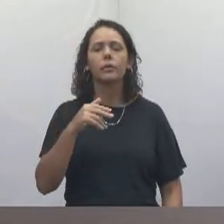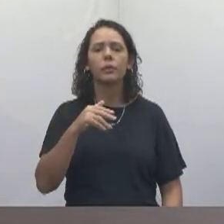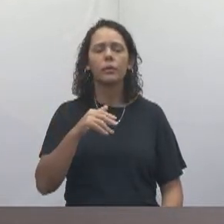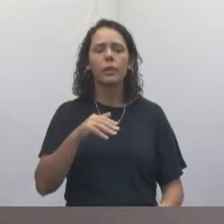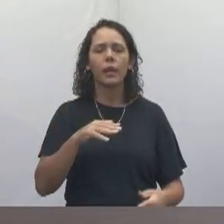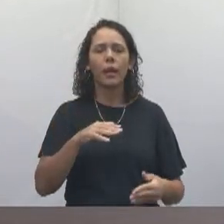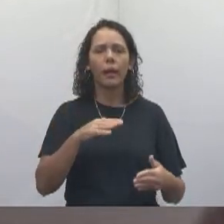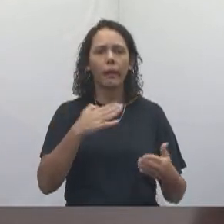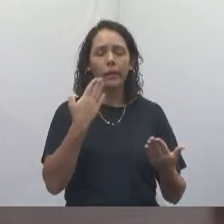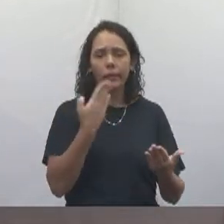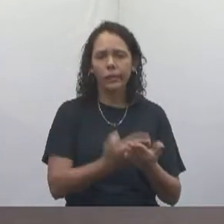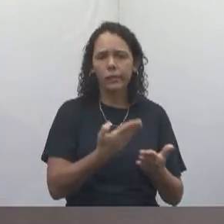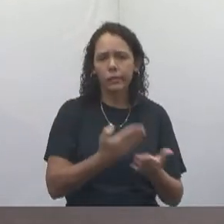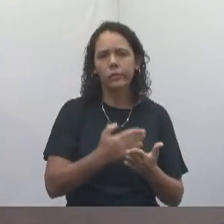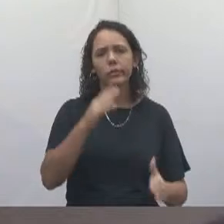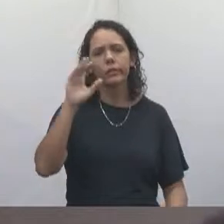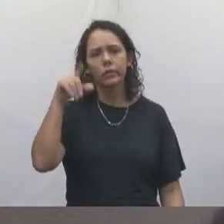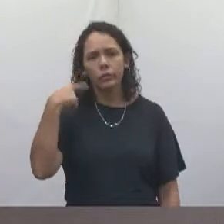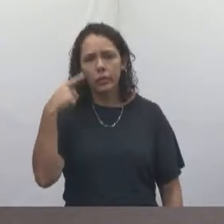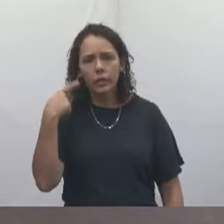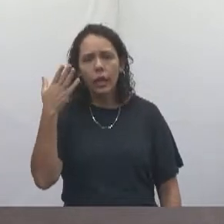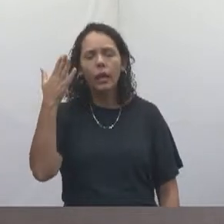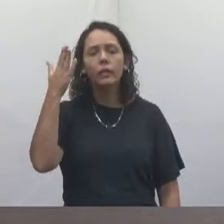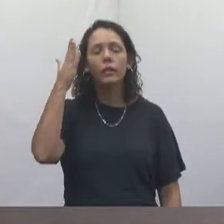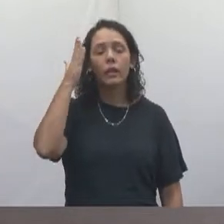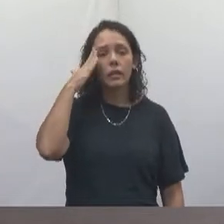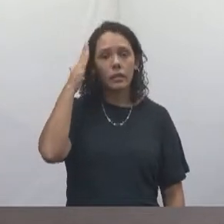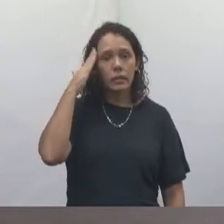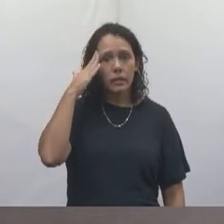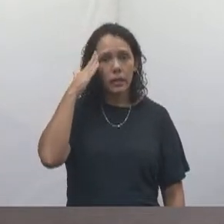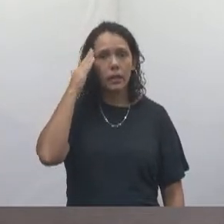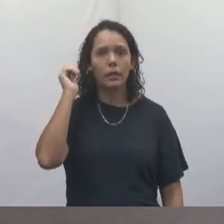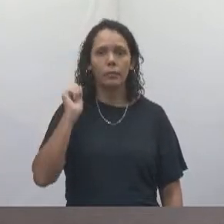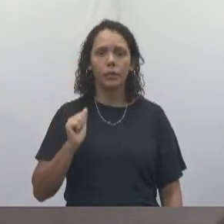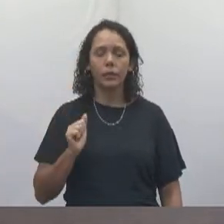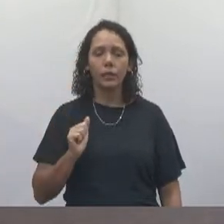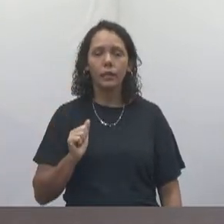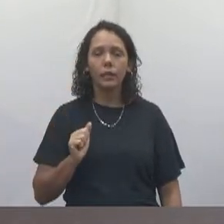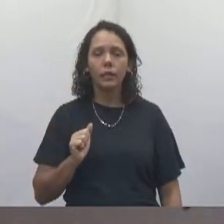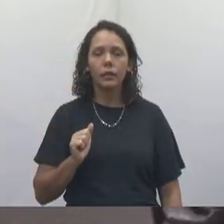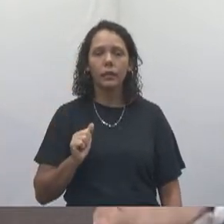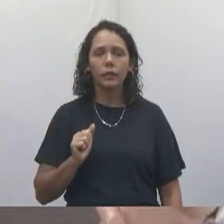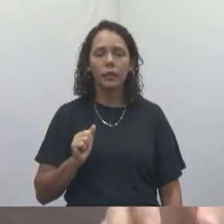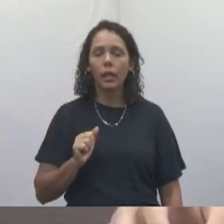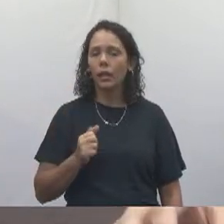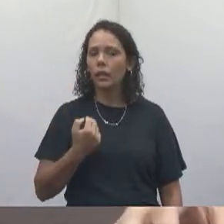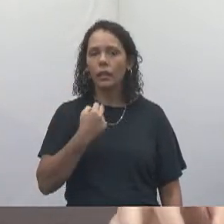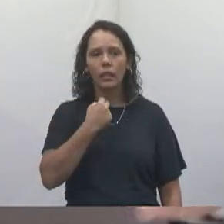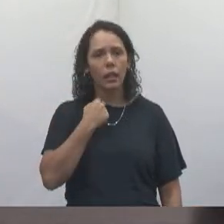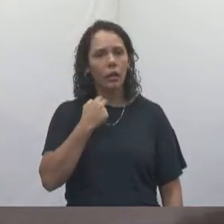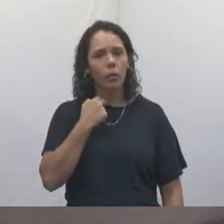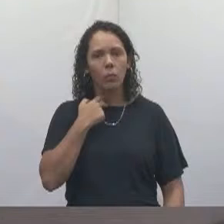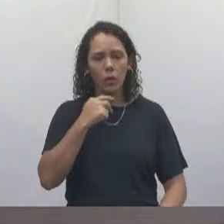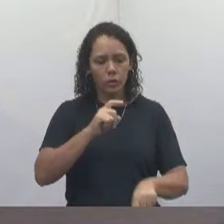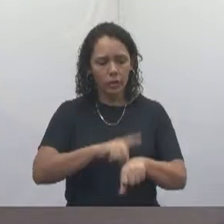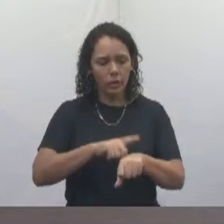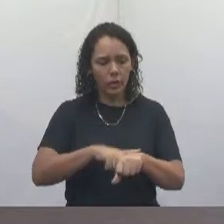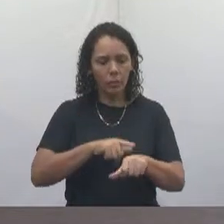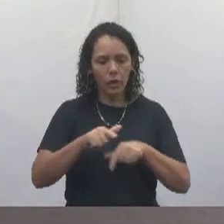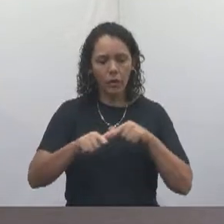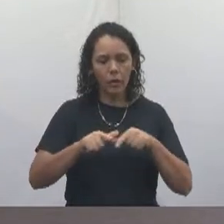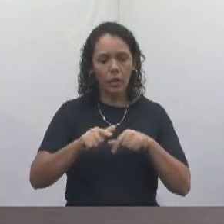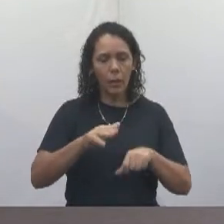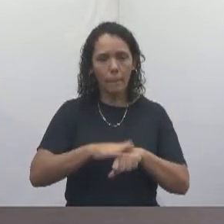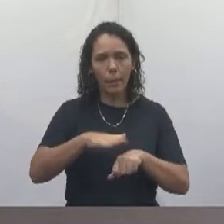né, sabe que o cargo em comissão, o cargo de confiança, seja no público ou no privado, não recebe horas extras.